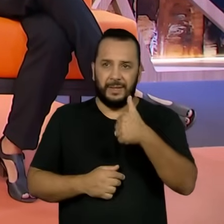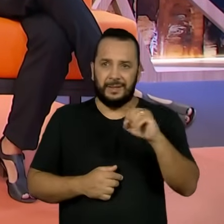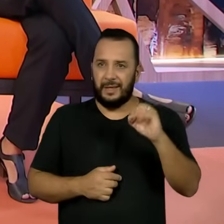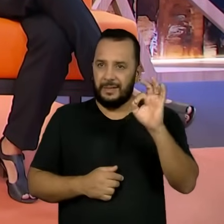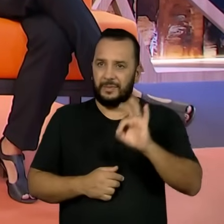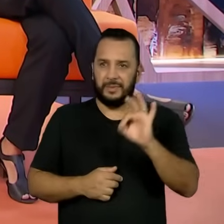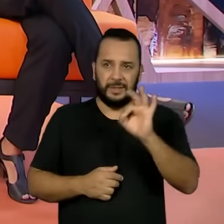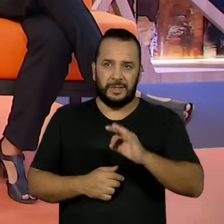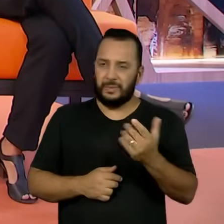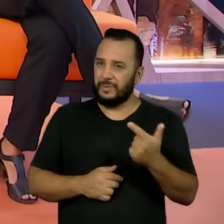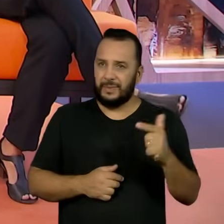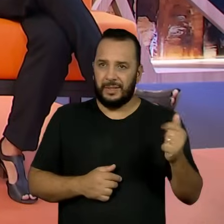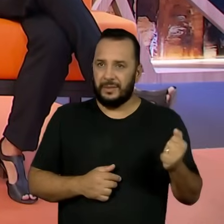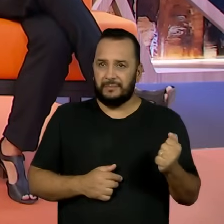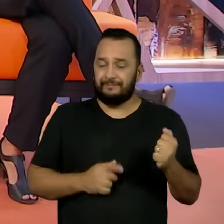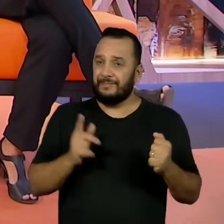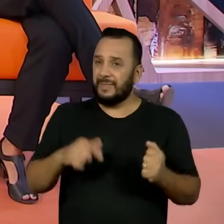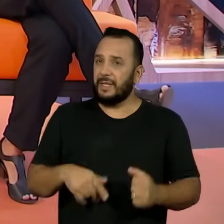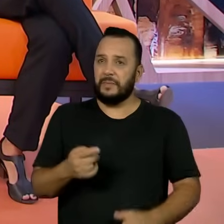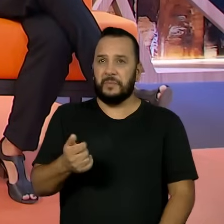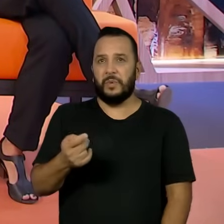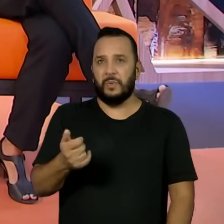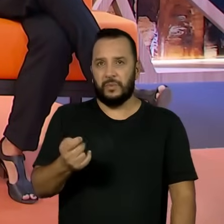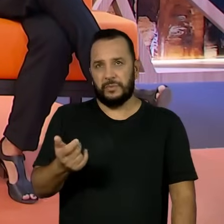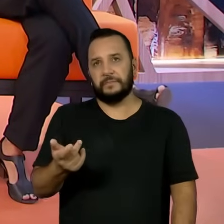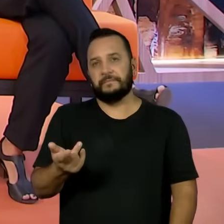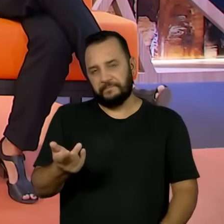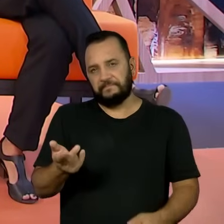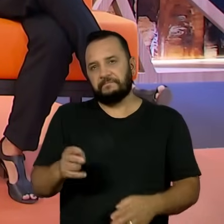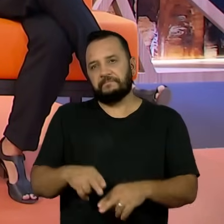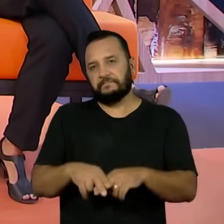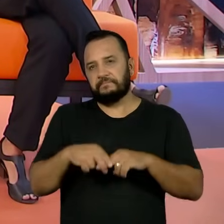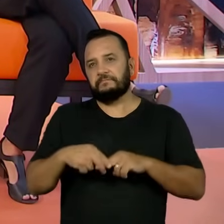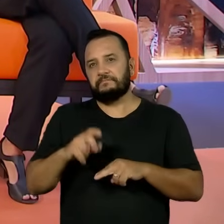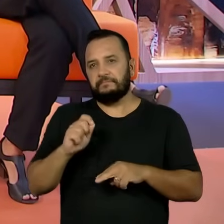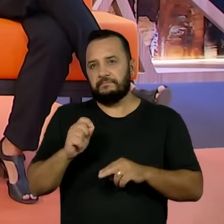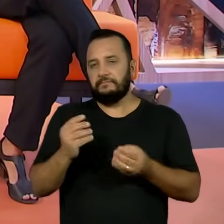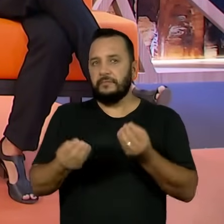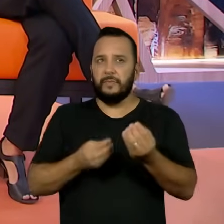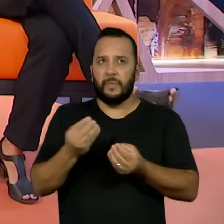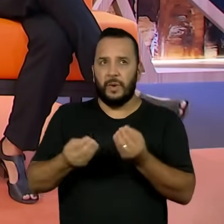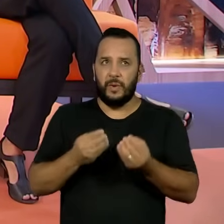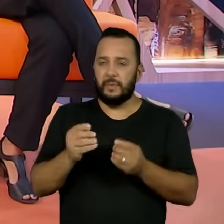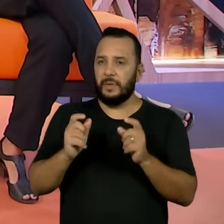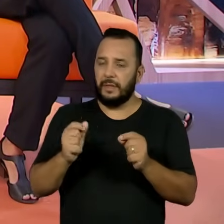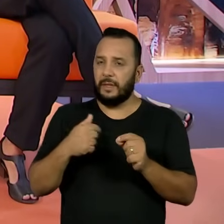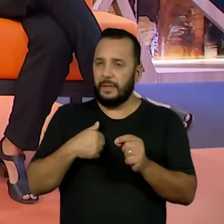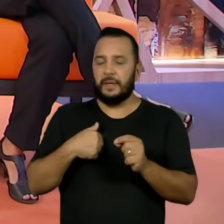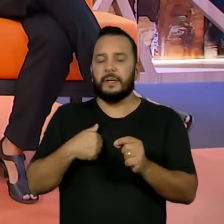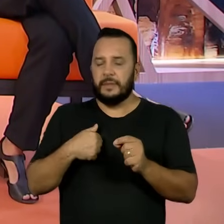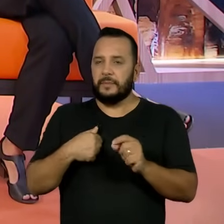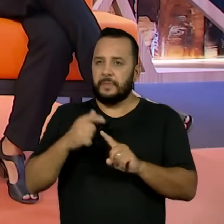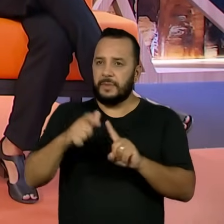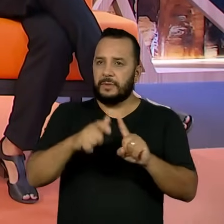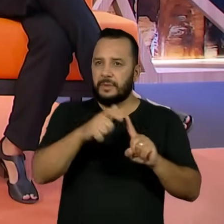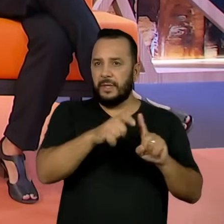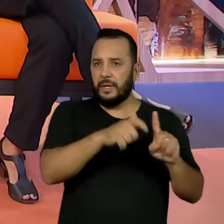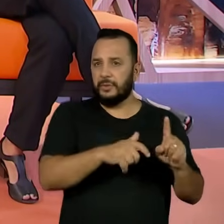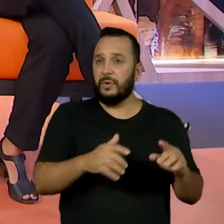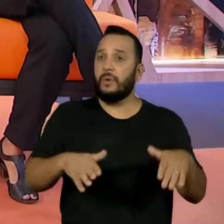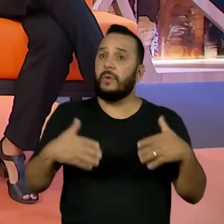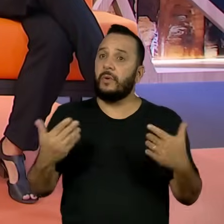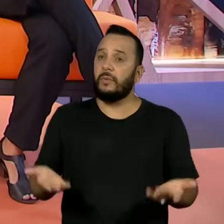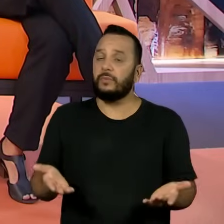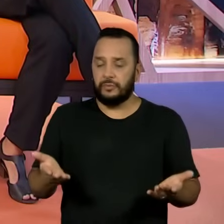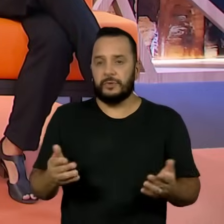Pouco. Então, isso é muito pouco. E isso se reflete, de fato, em como o personagem vai ser, em que plataforma esses jogos